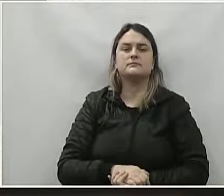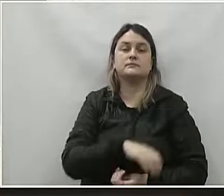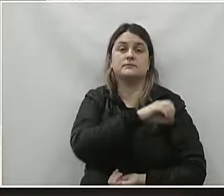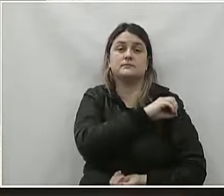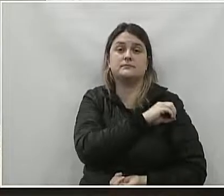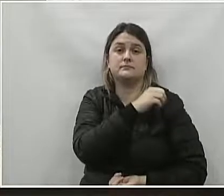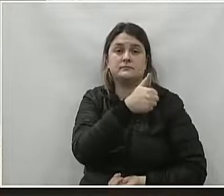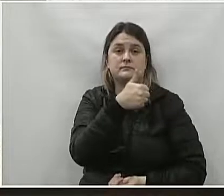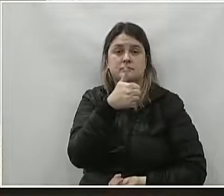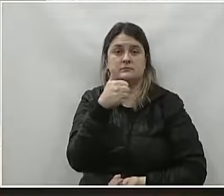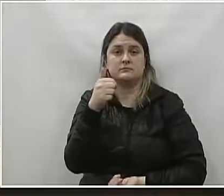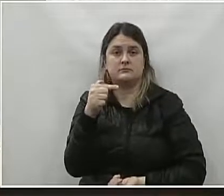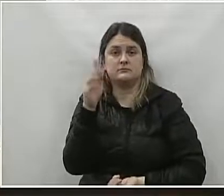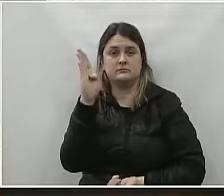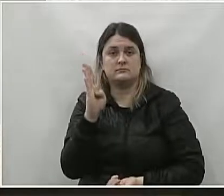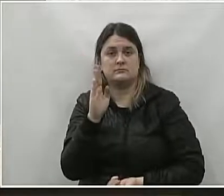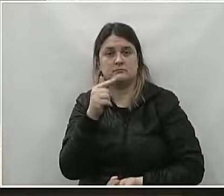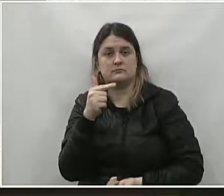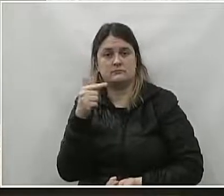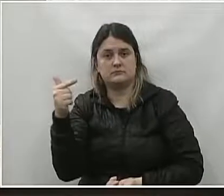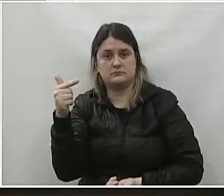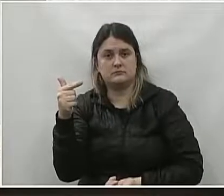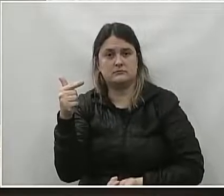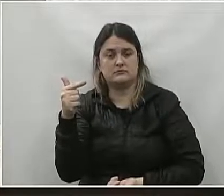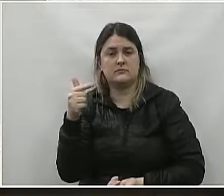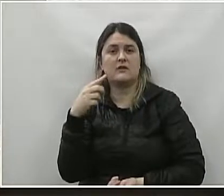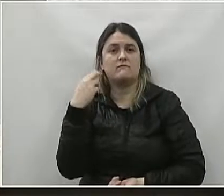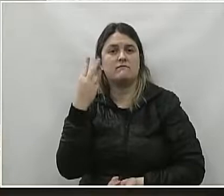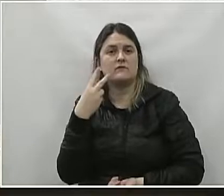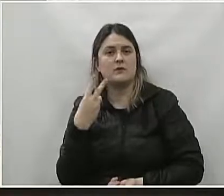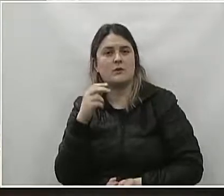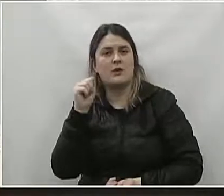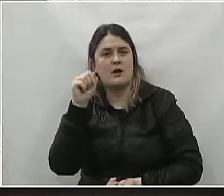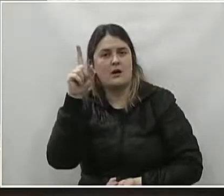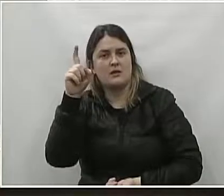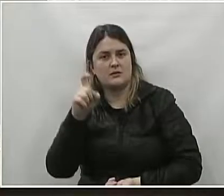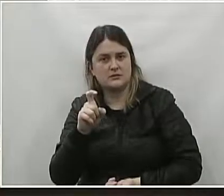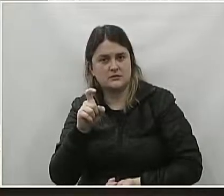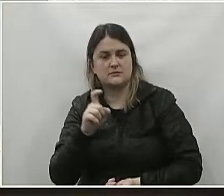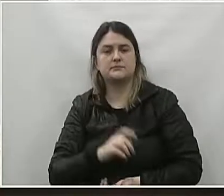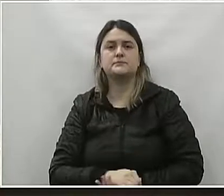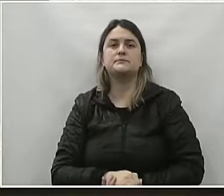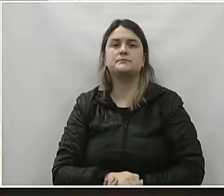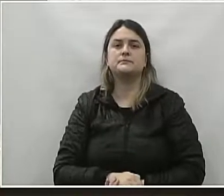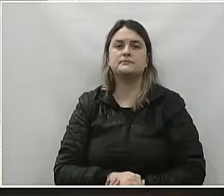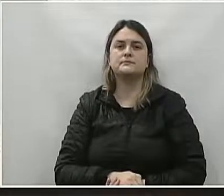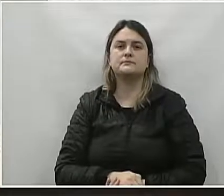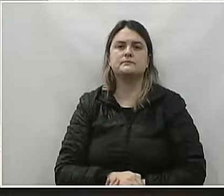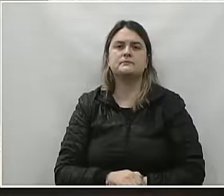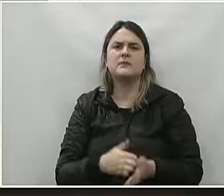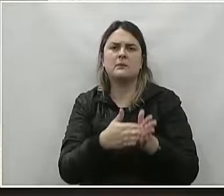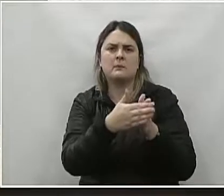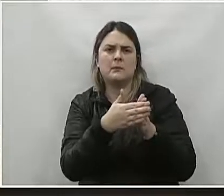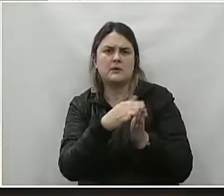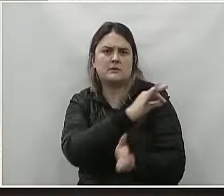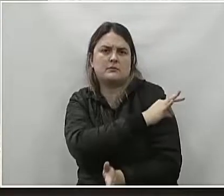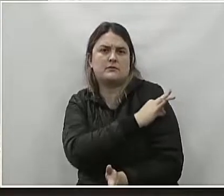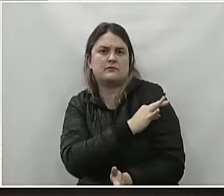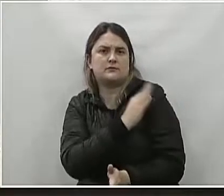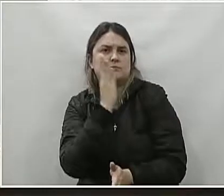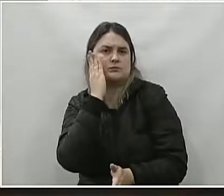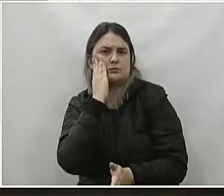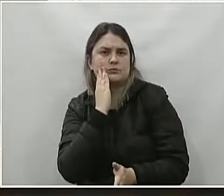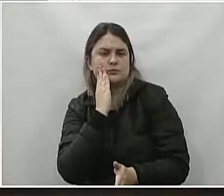Número 117 de 2022, do vereador Alex de Anastácio. Ao senhor prefeito